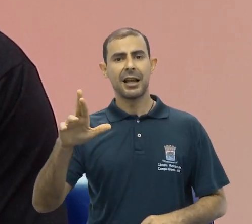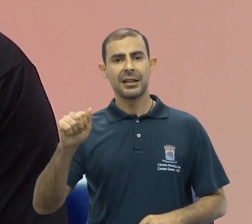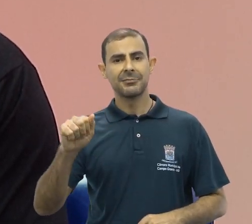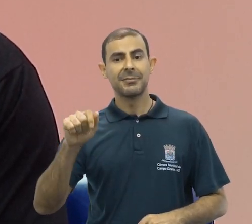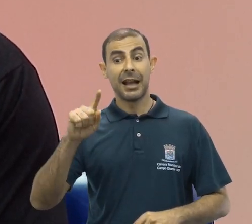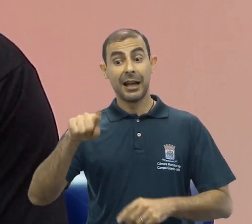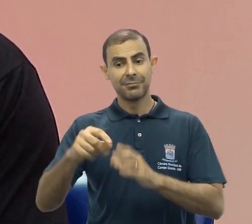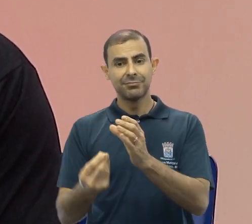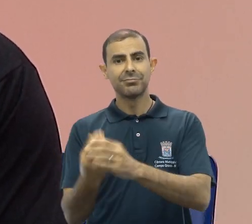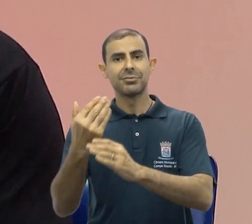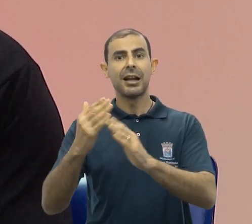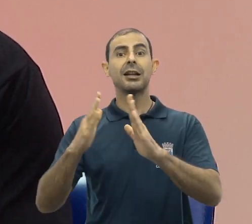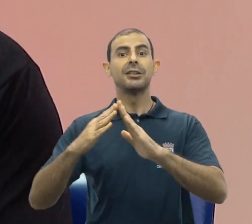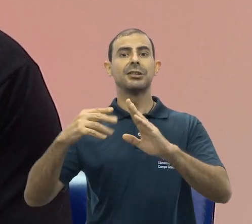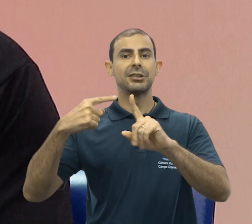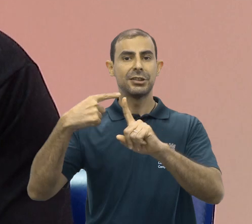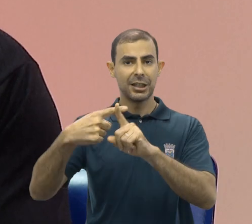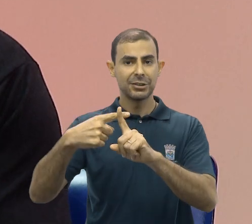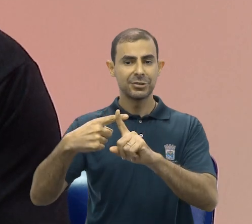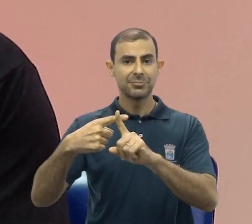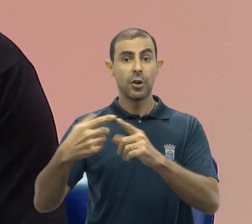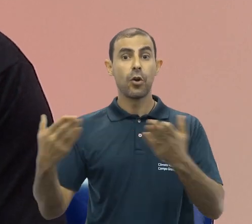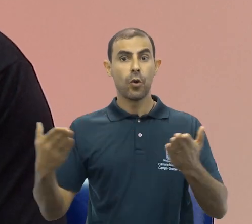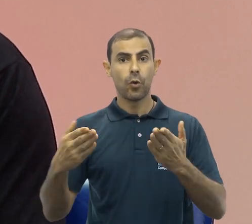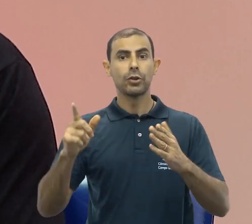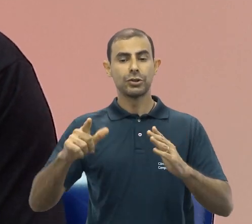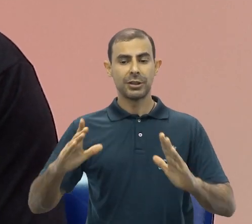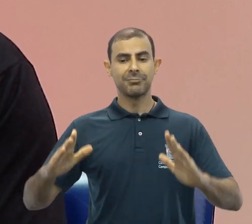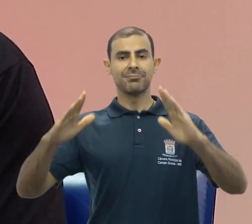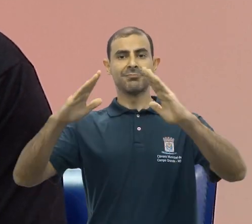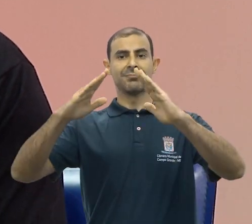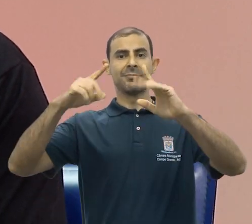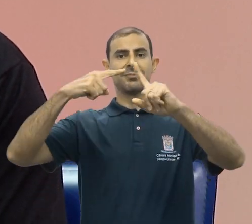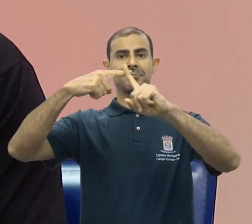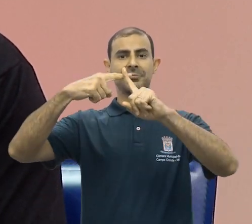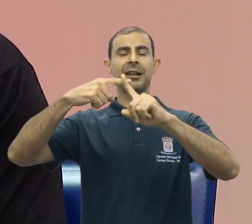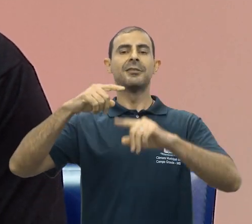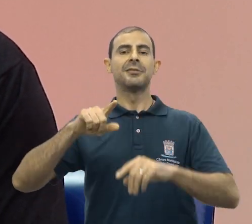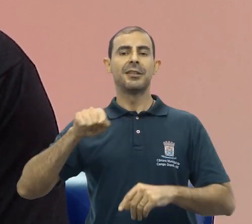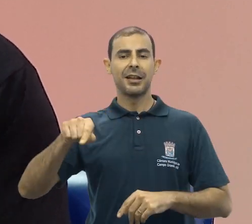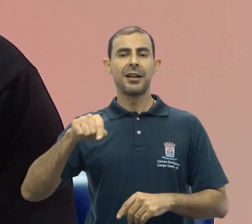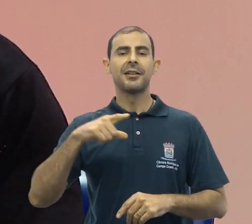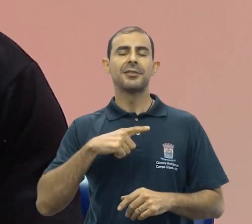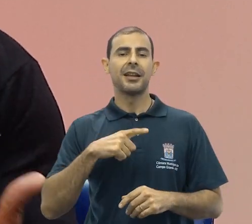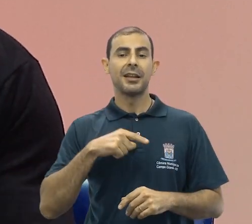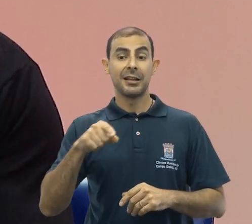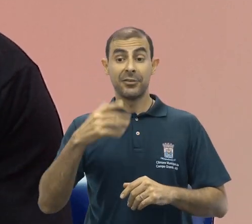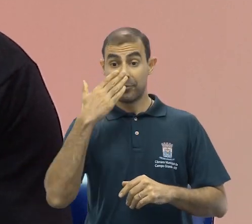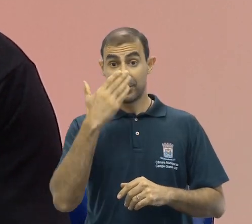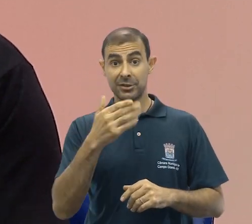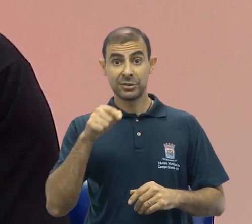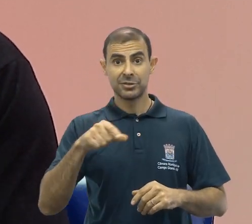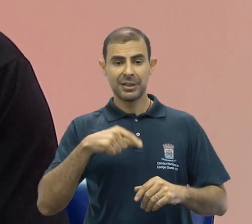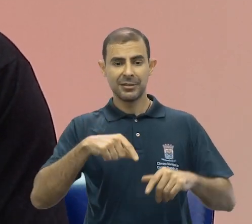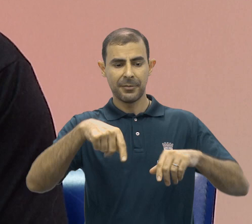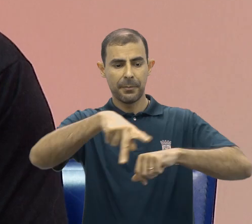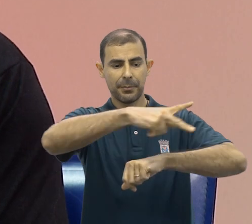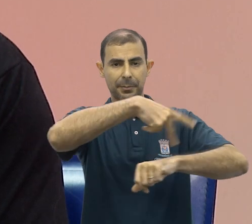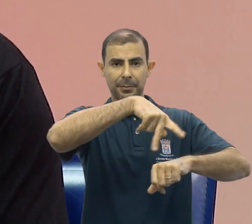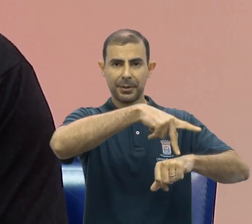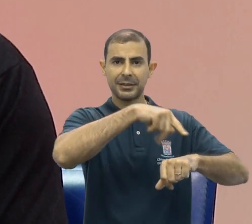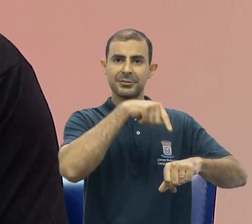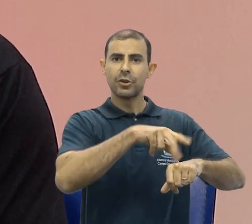uma igreja, uma capela, virou uma igreja e hoje é uma paróquia Santa Clara. E em frente da igreja tem